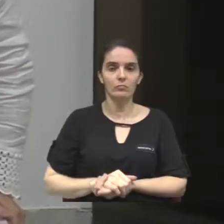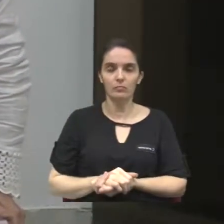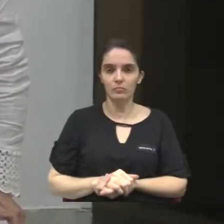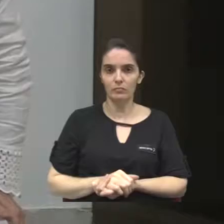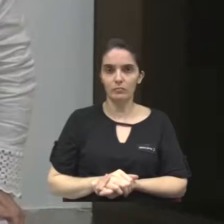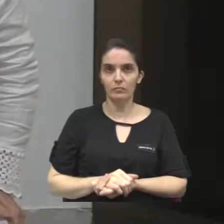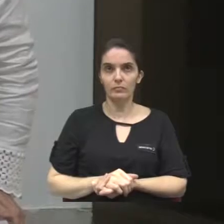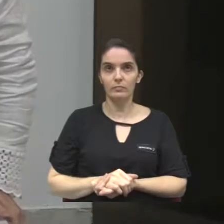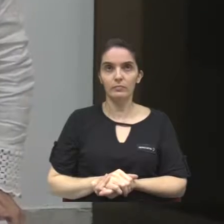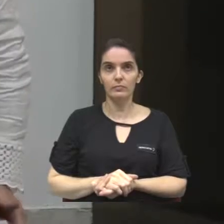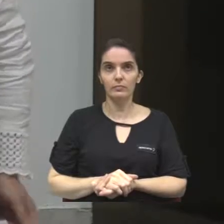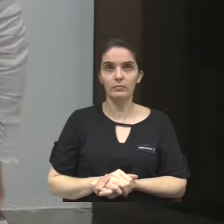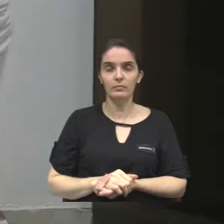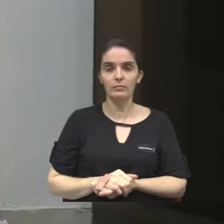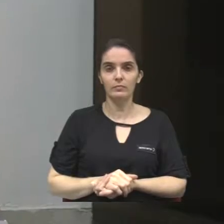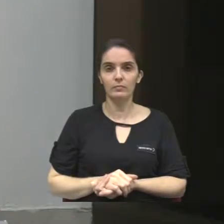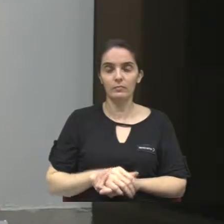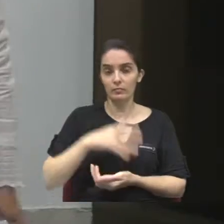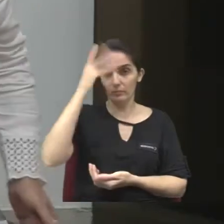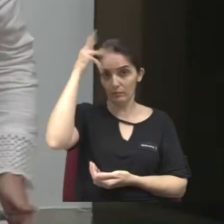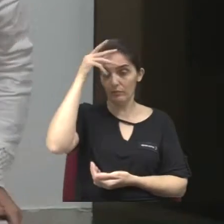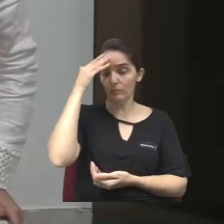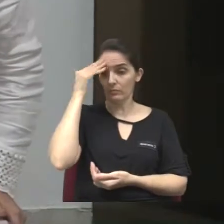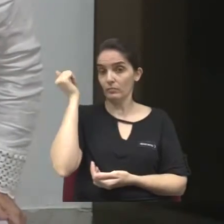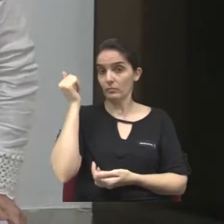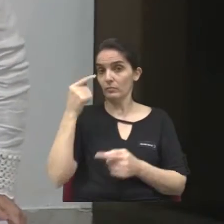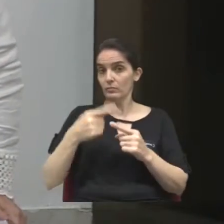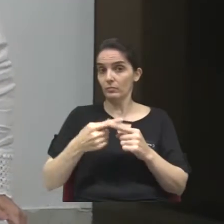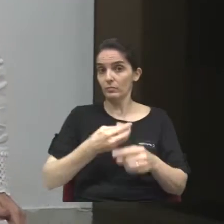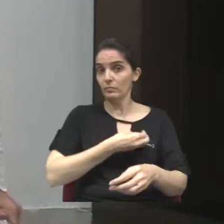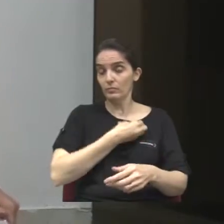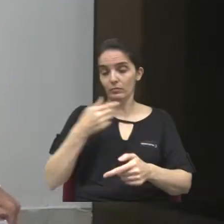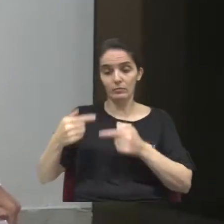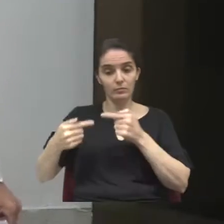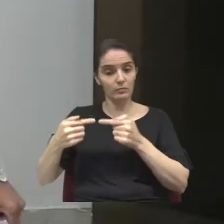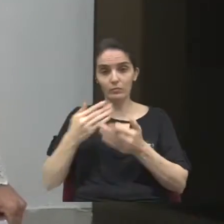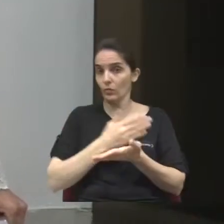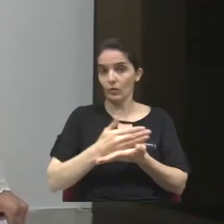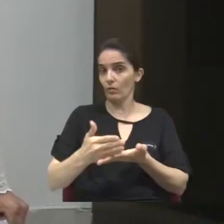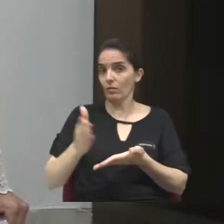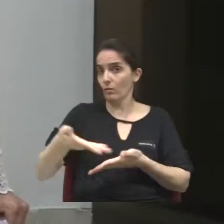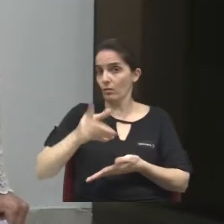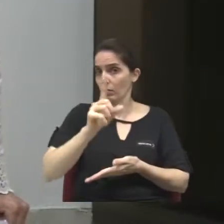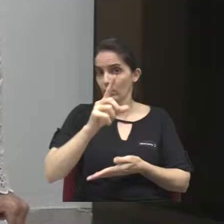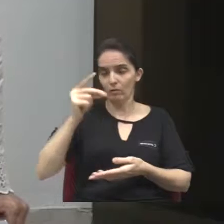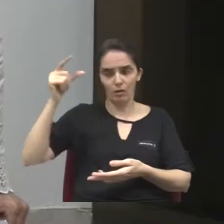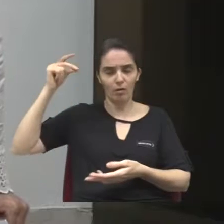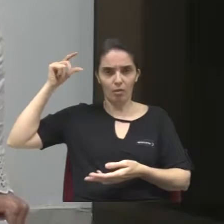minha vida política não começou agora, começou há muito tempo.